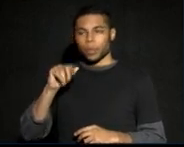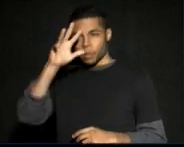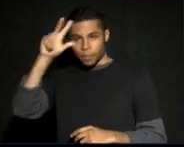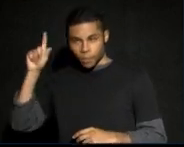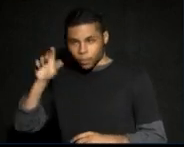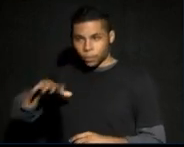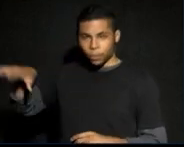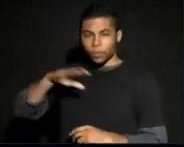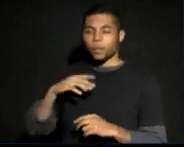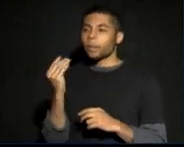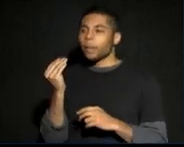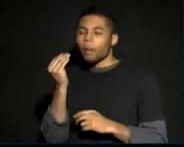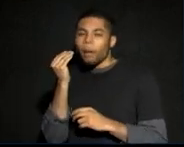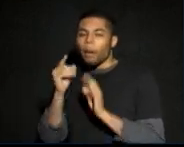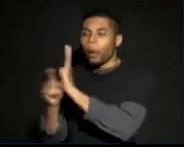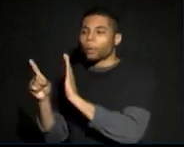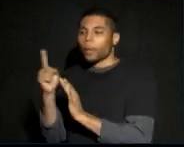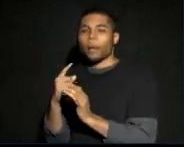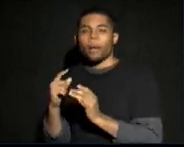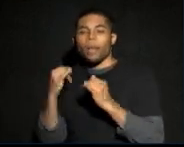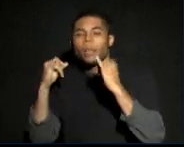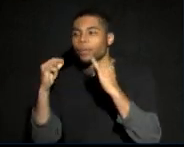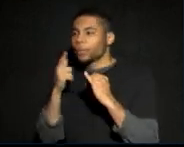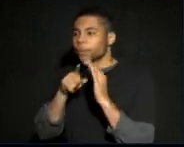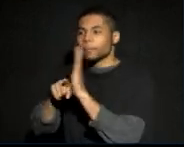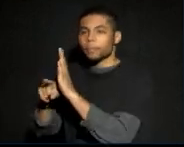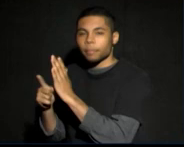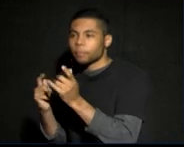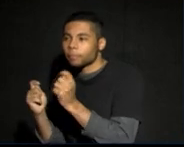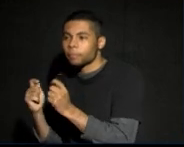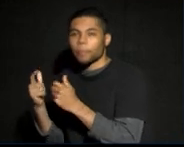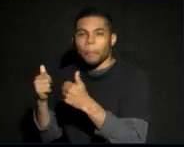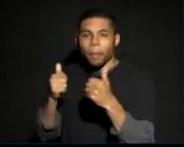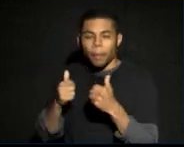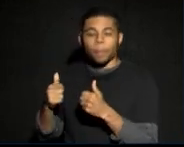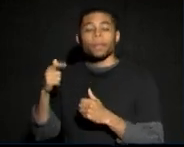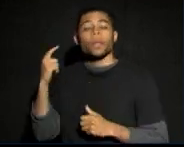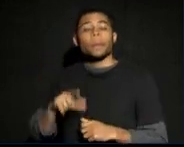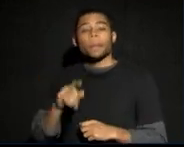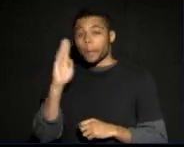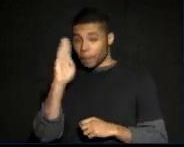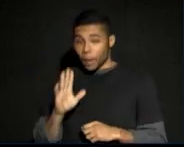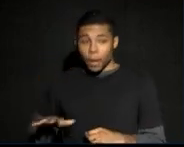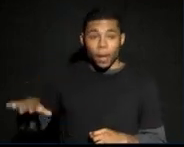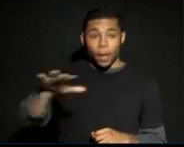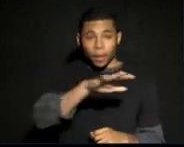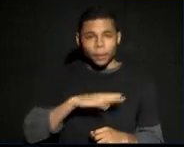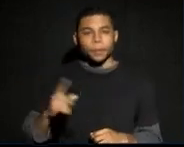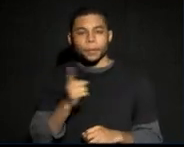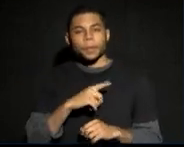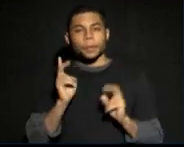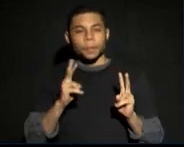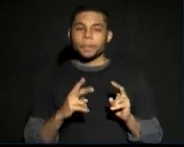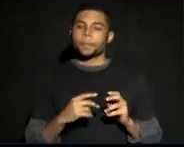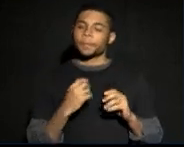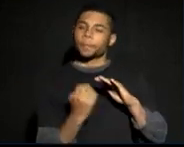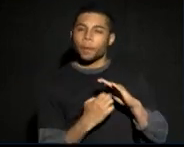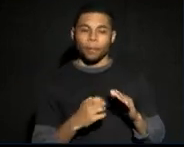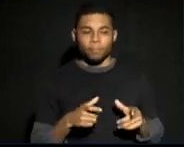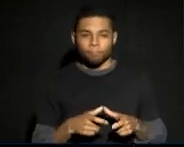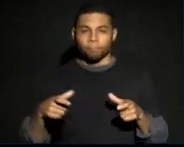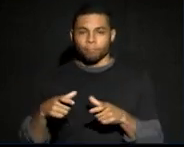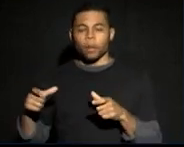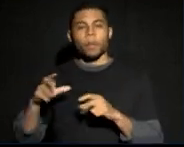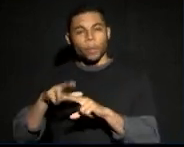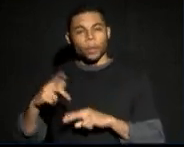economia na região Amazônica então agenda de garantia para pequeno micro e Meio no Brasil ela chegou para ficar isso tá no Pilar da